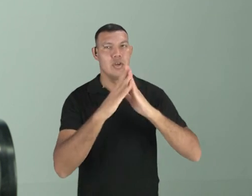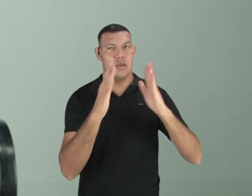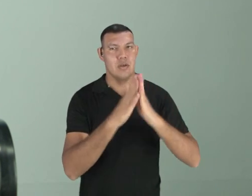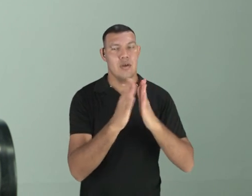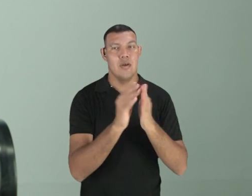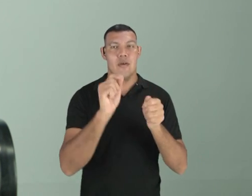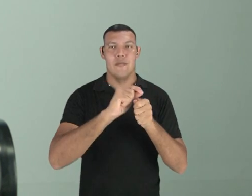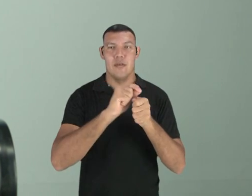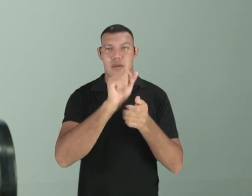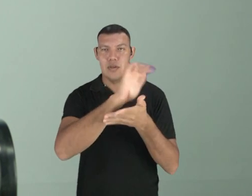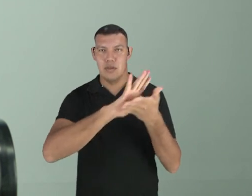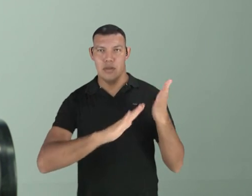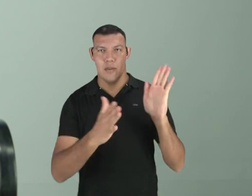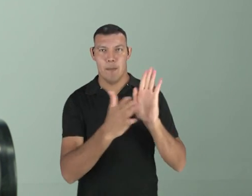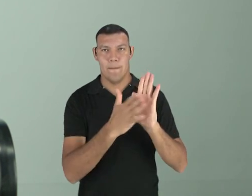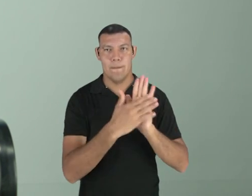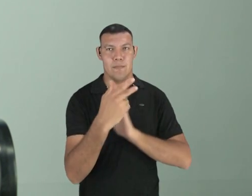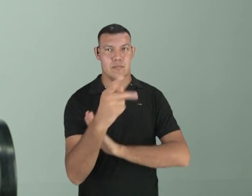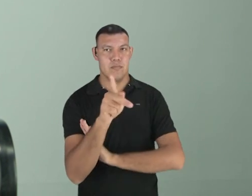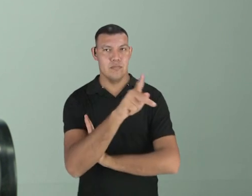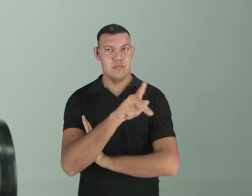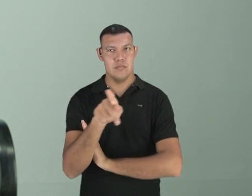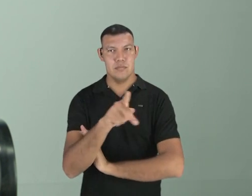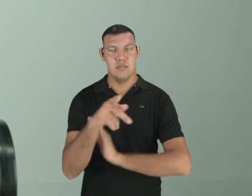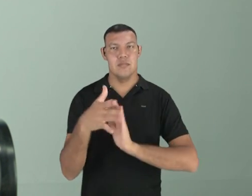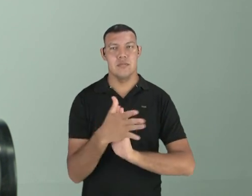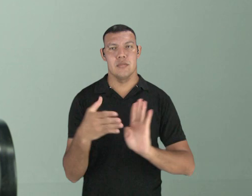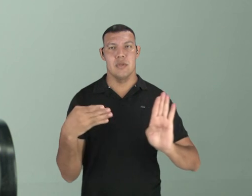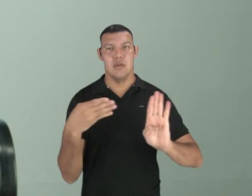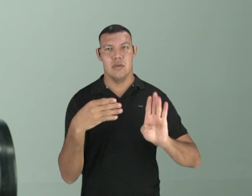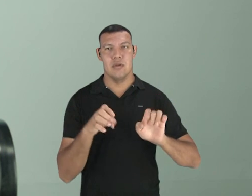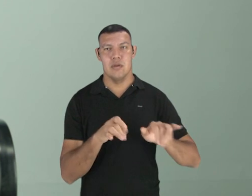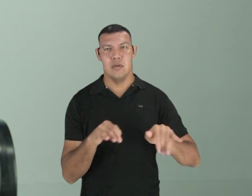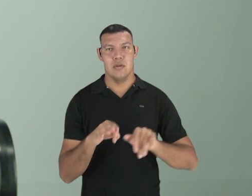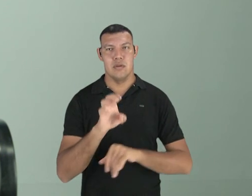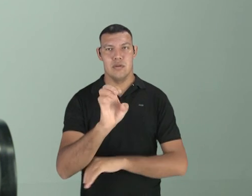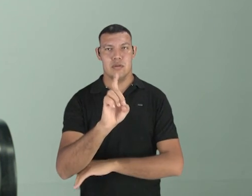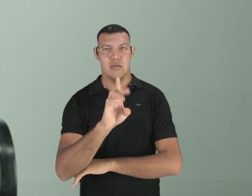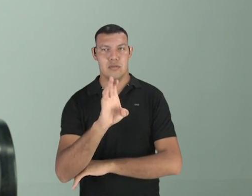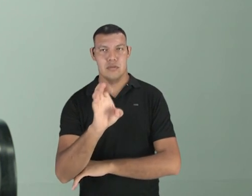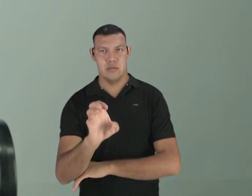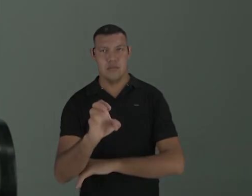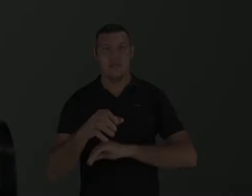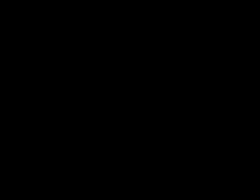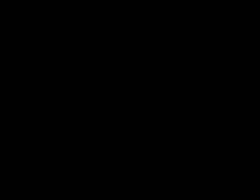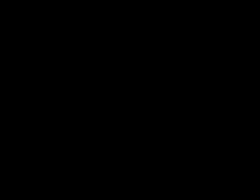procure realizar as atividades propostas pelo seu professor e acesse a plataforma Eduque.